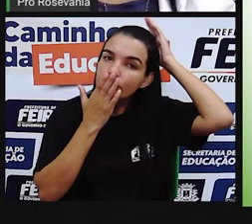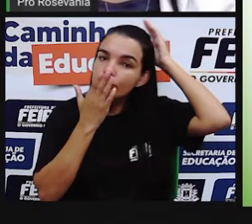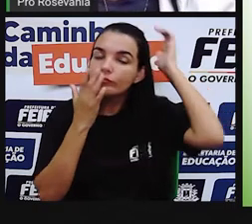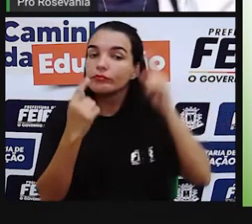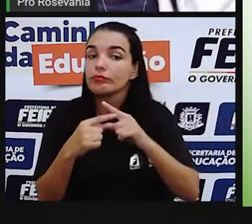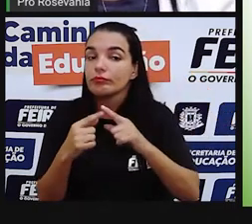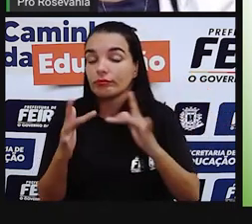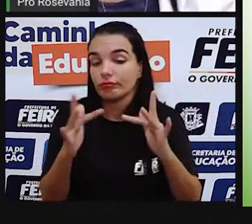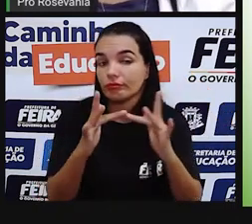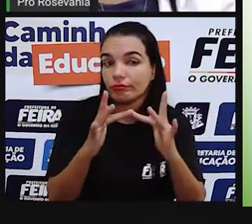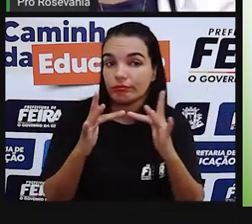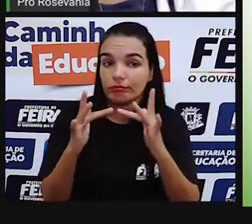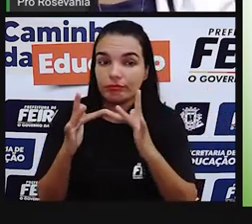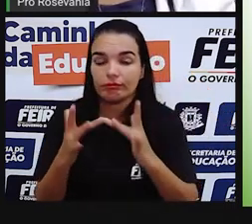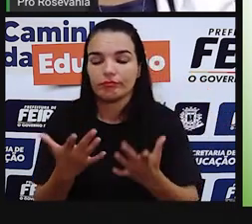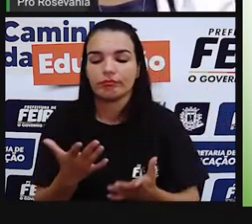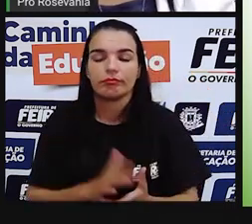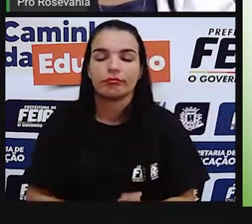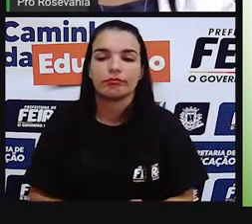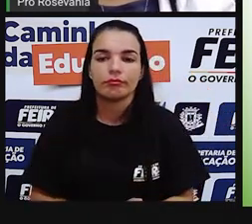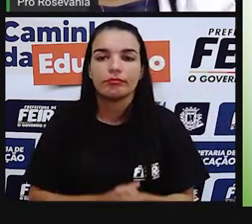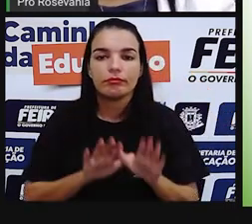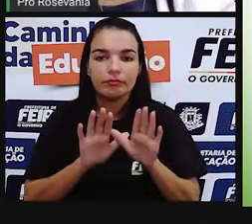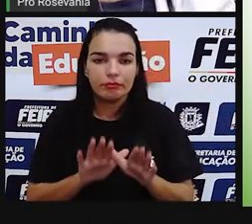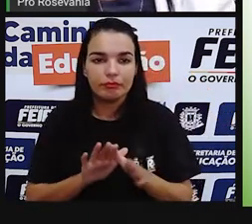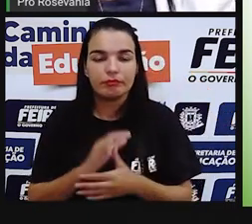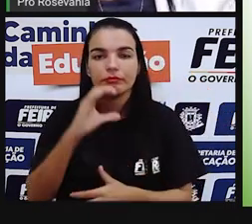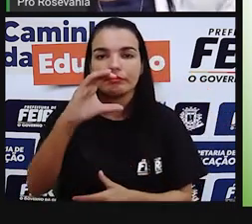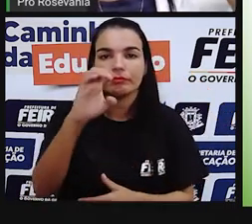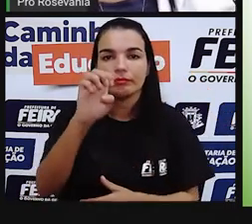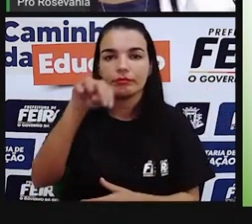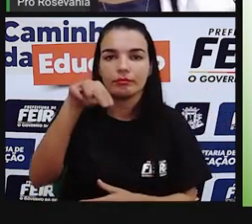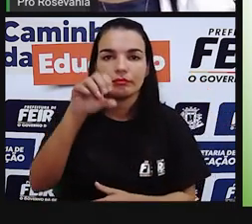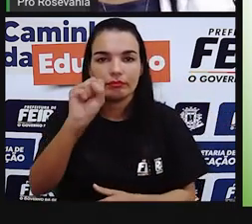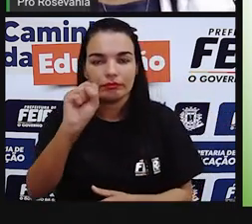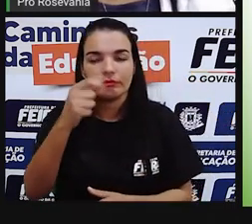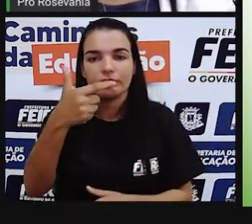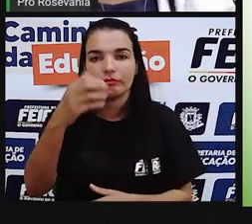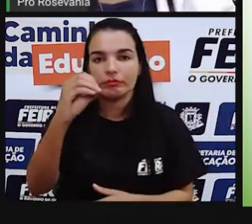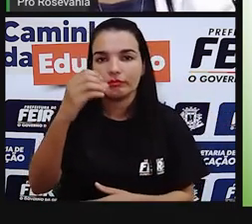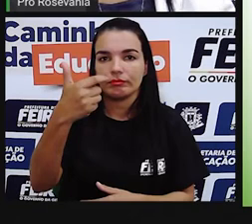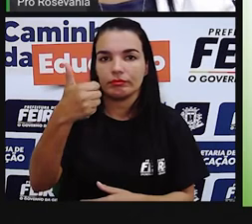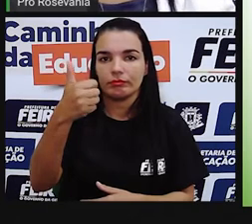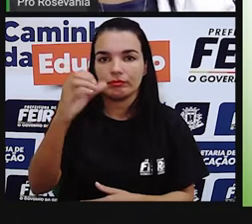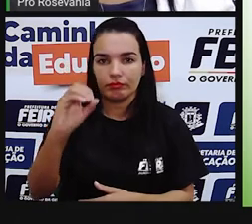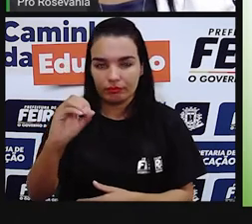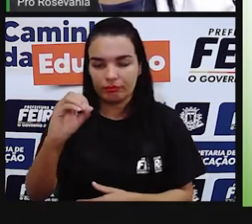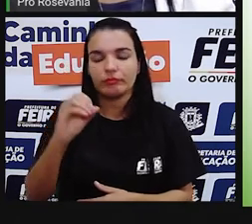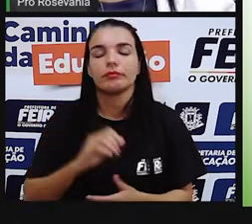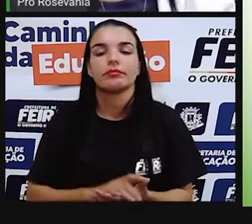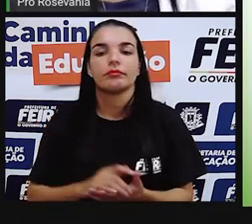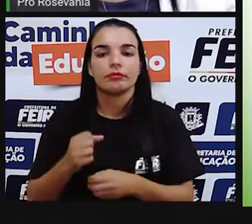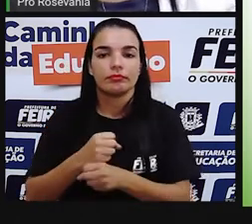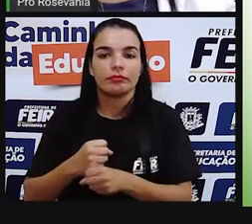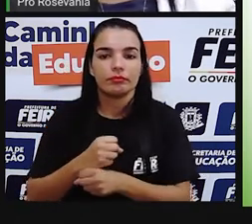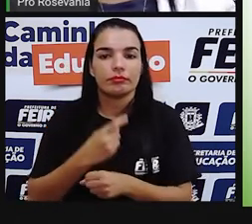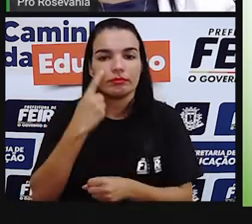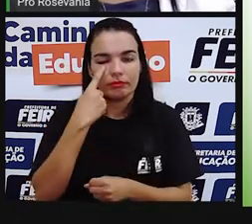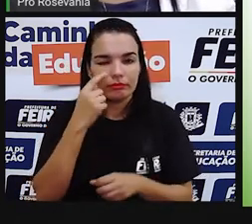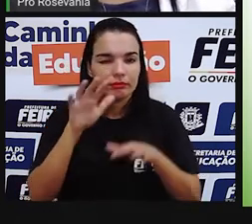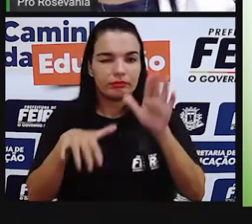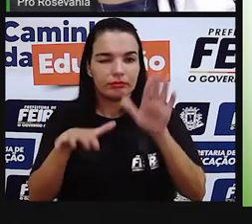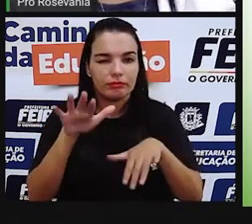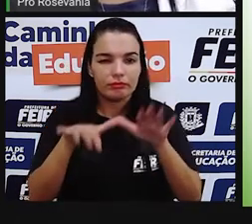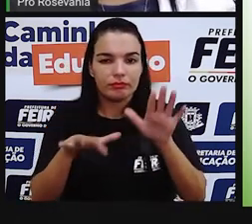povos. Segundo o censo de 2010, que foi o último, porque tem um outro agora, né, em 2020, não foi feito, a gente,